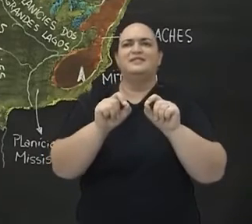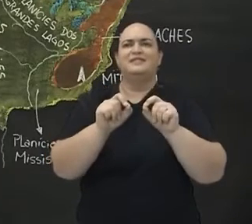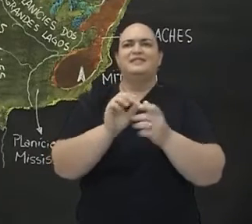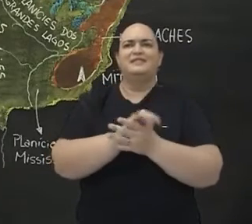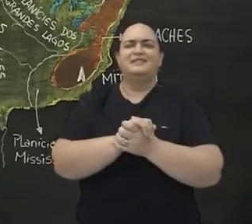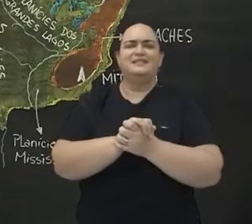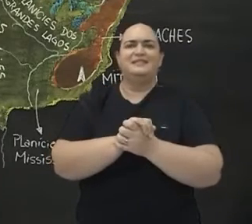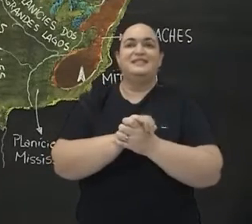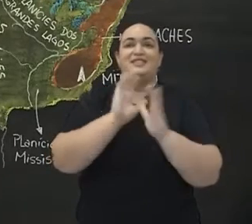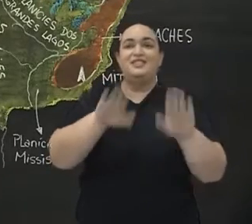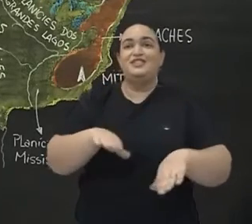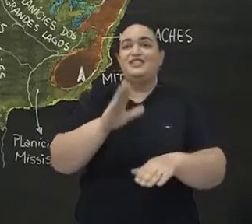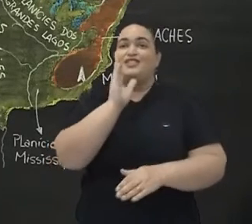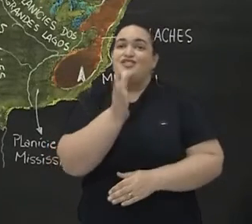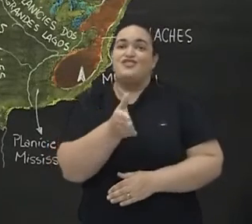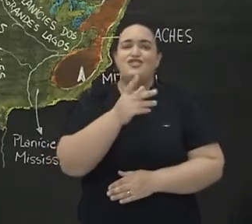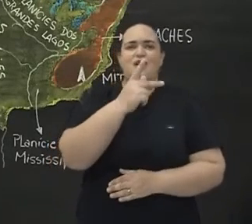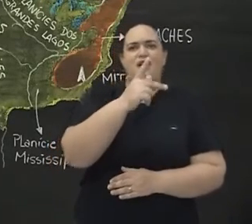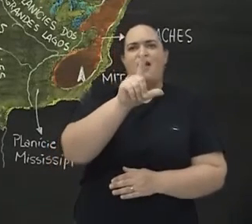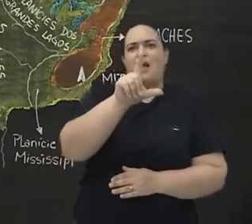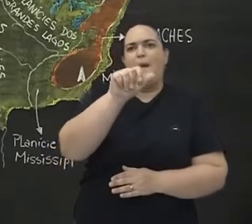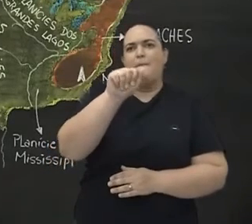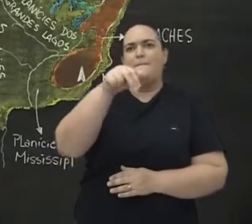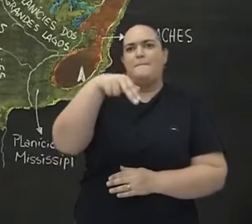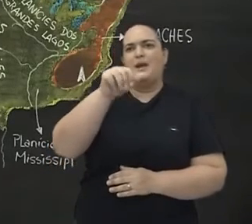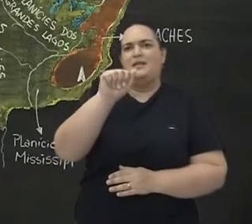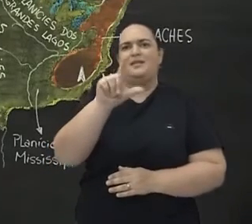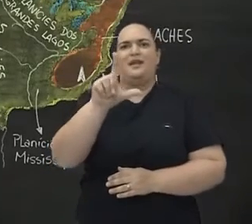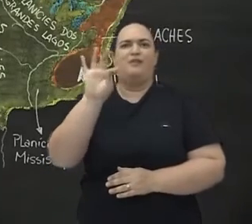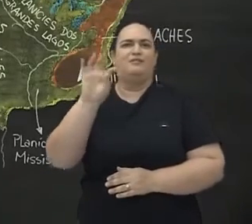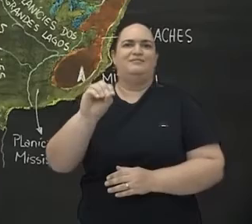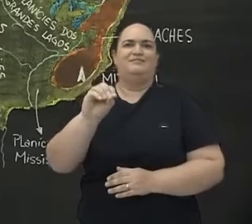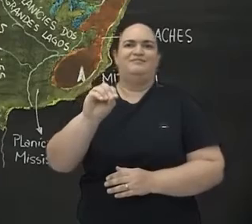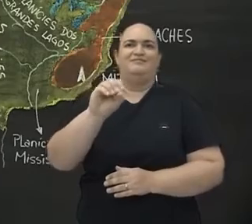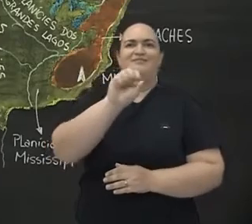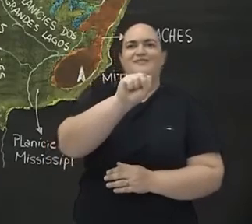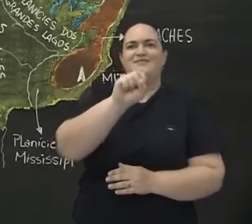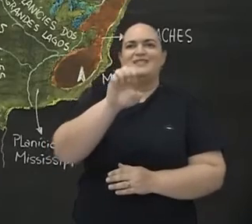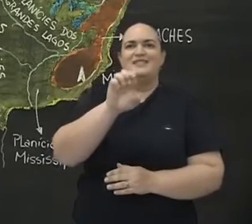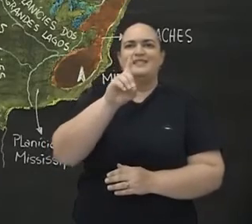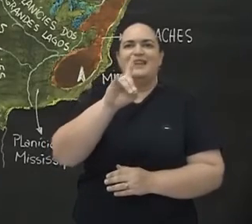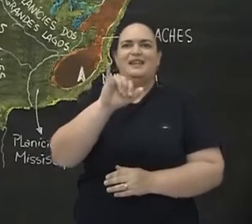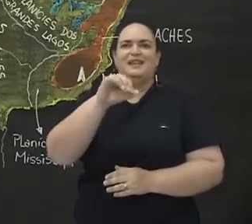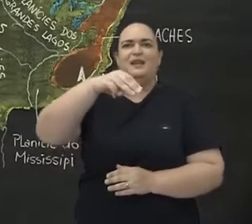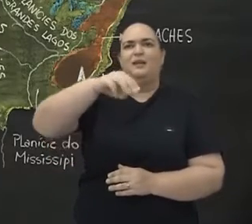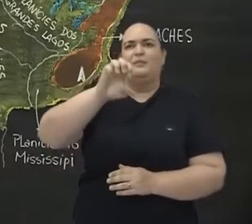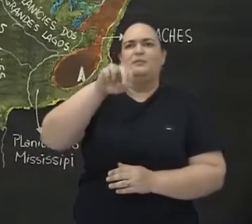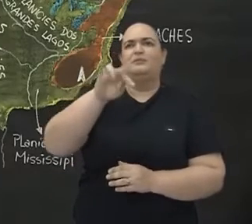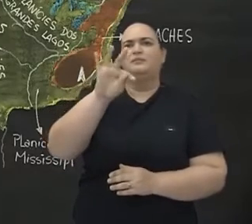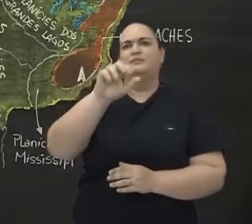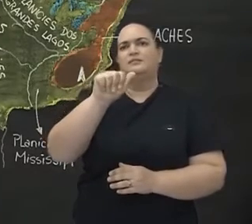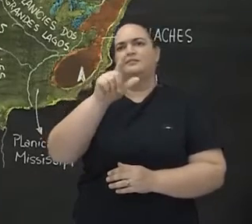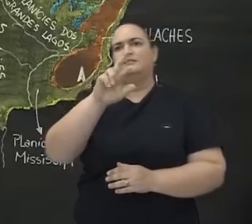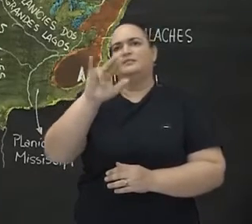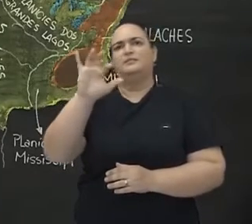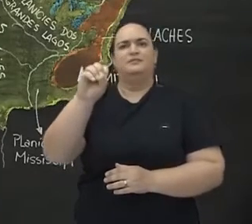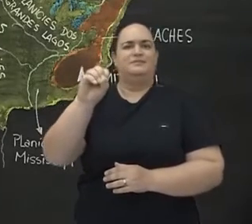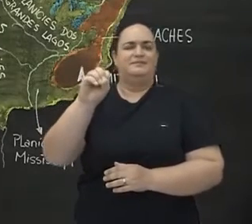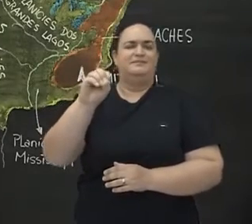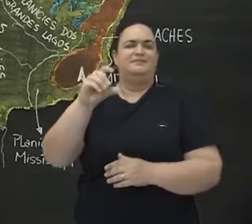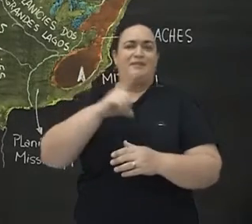de planalto em região sedimentar. Bom, então aqui nós temos as grandes